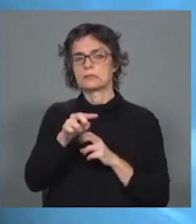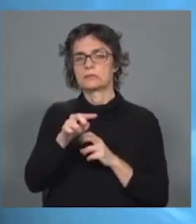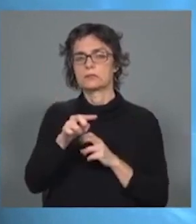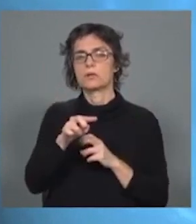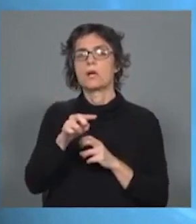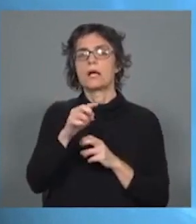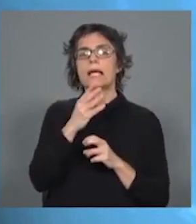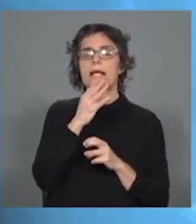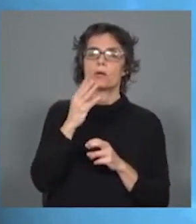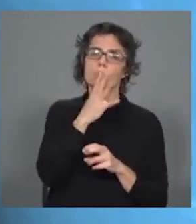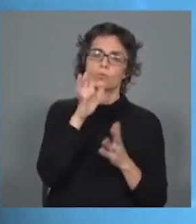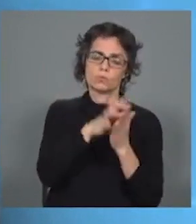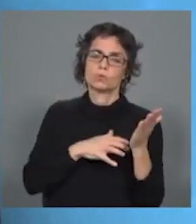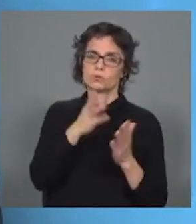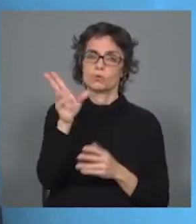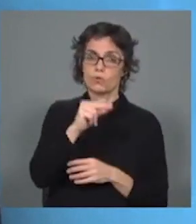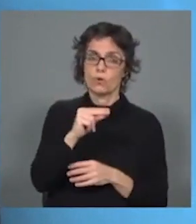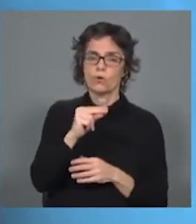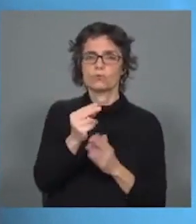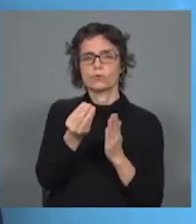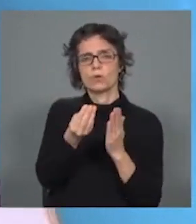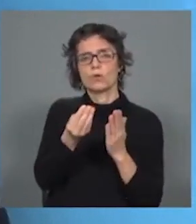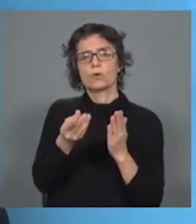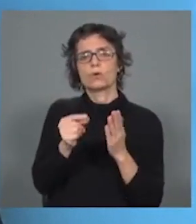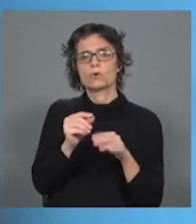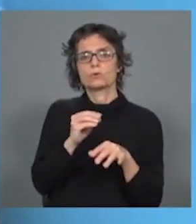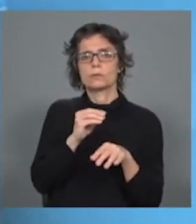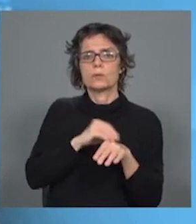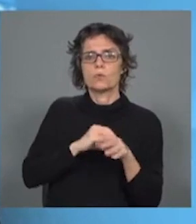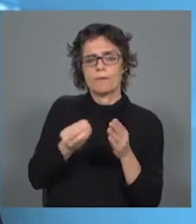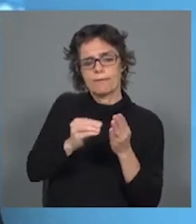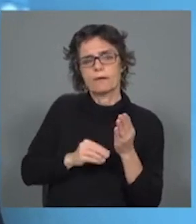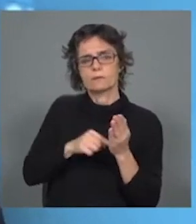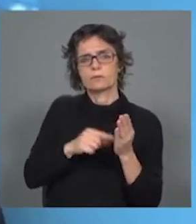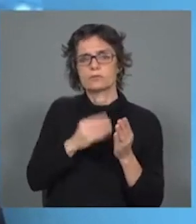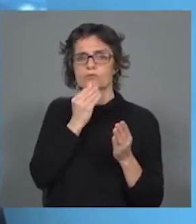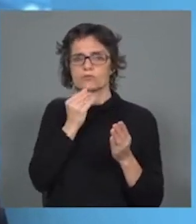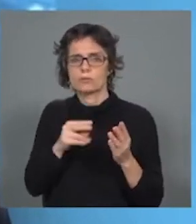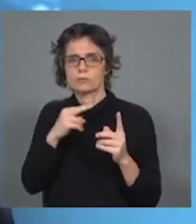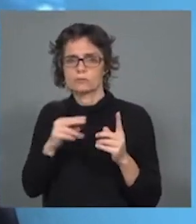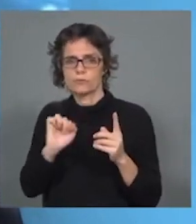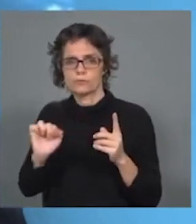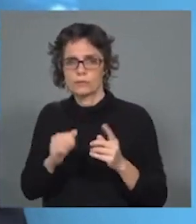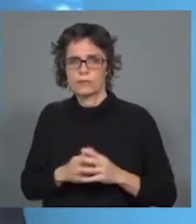portanto é um Novo Testamento com notas judaicas, e que é um trabalho de mais de 50